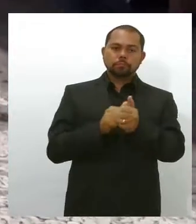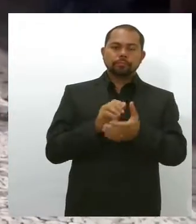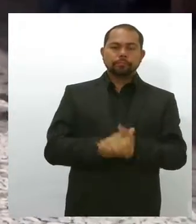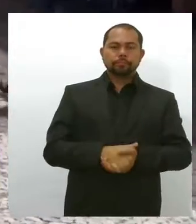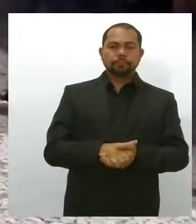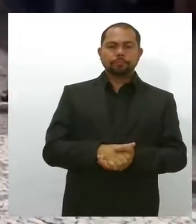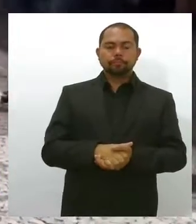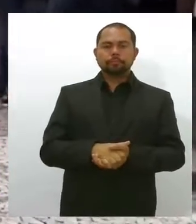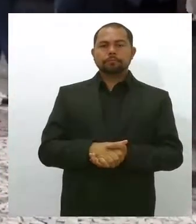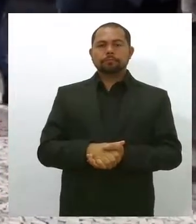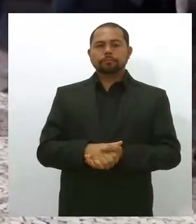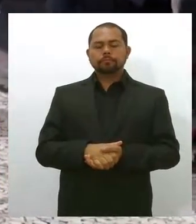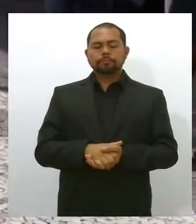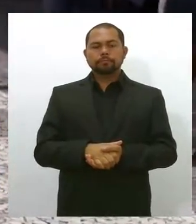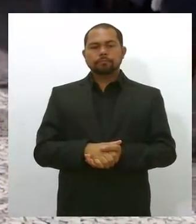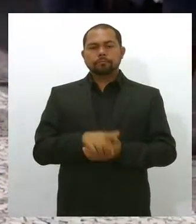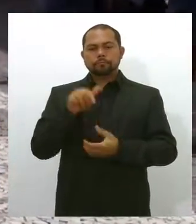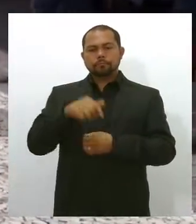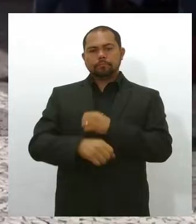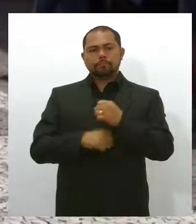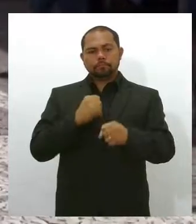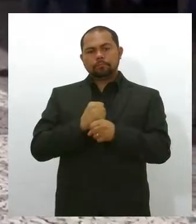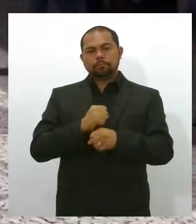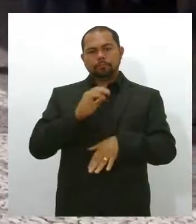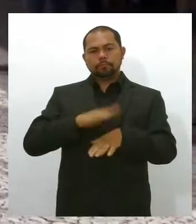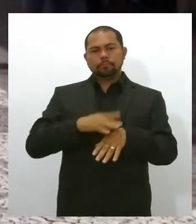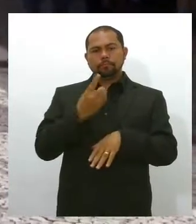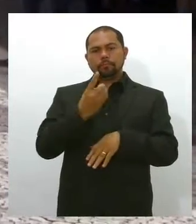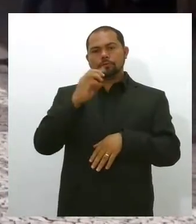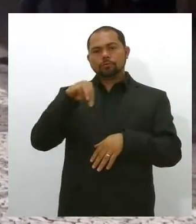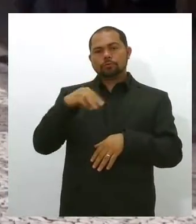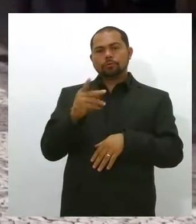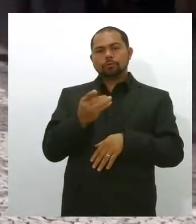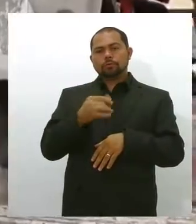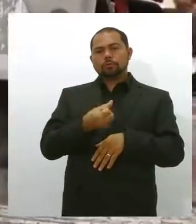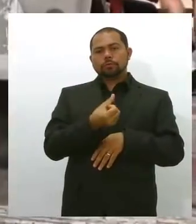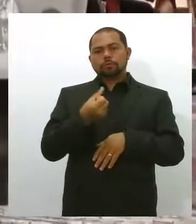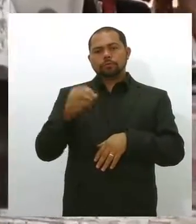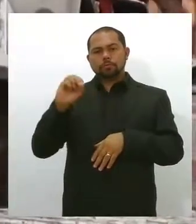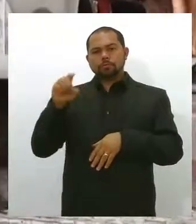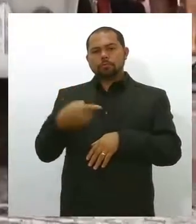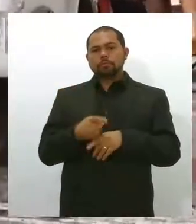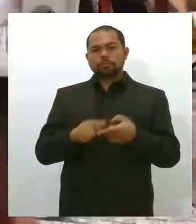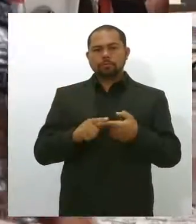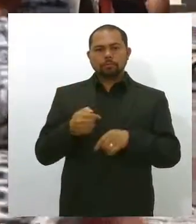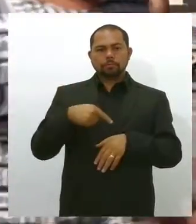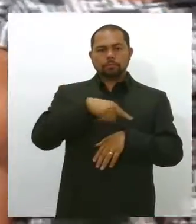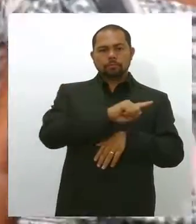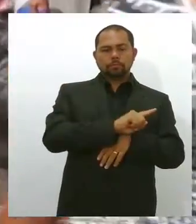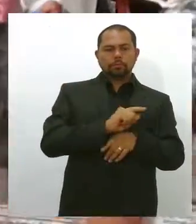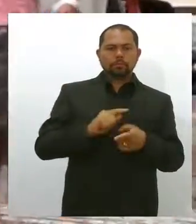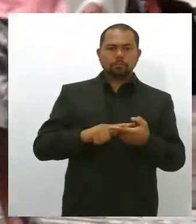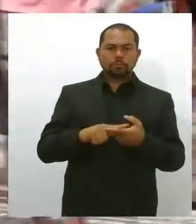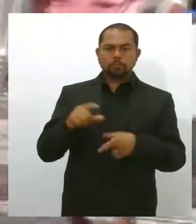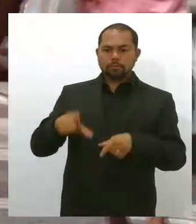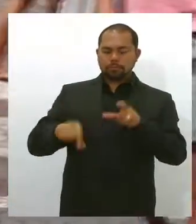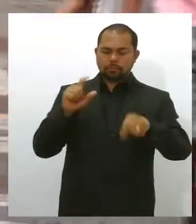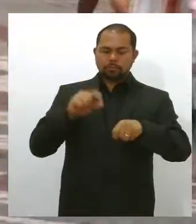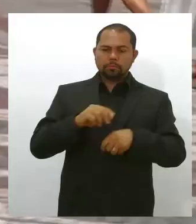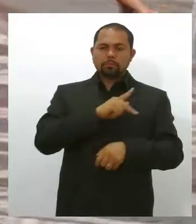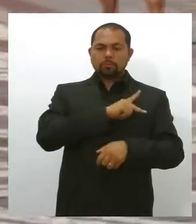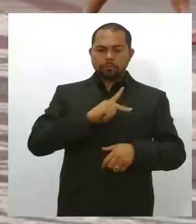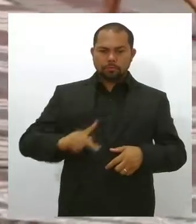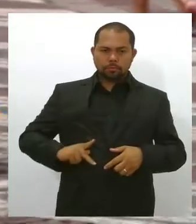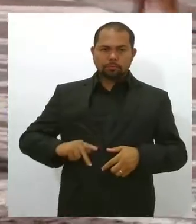e este ano os mais de 1 milhão e 600 mil eleitores deverão ir às urnas para escolher o presidente da república